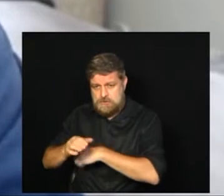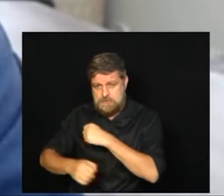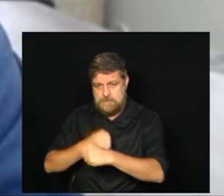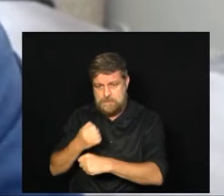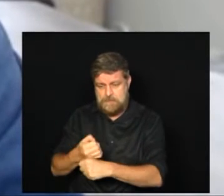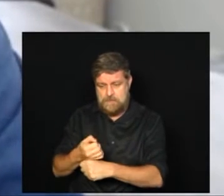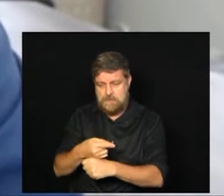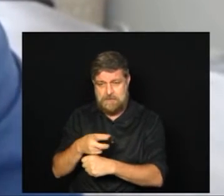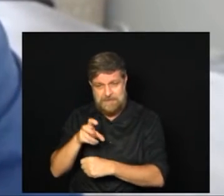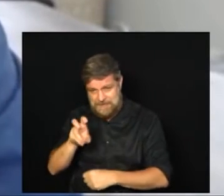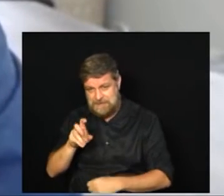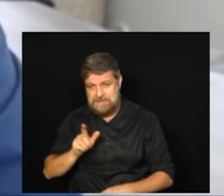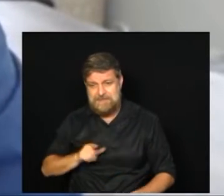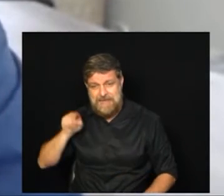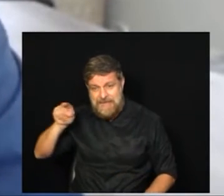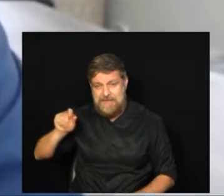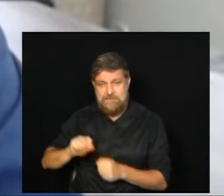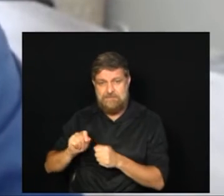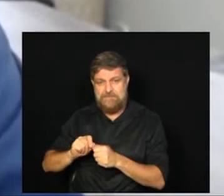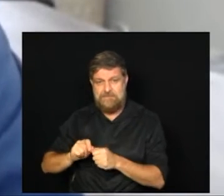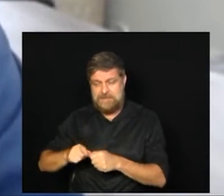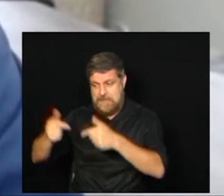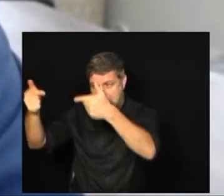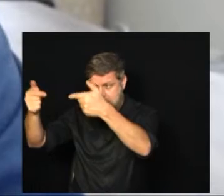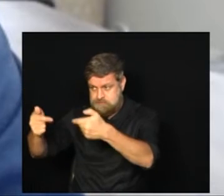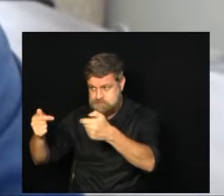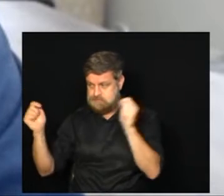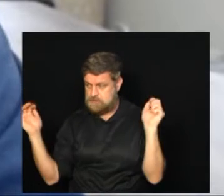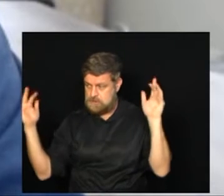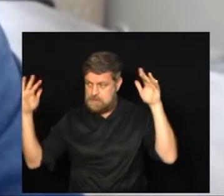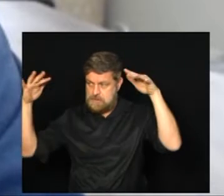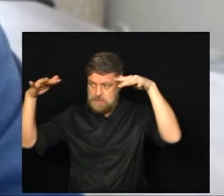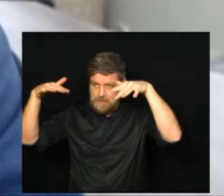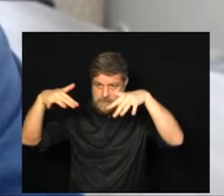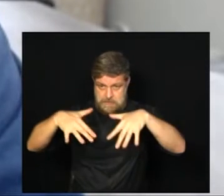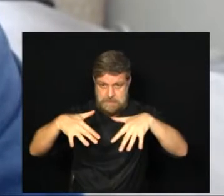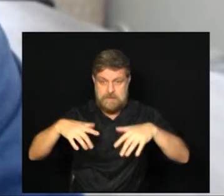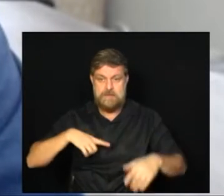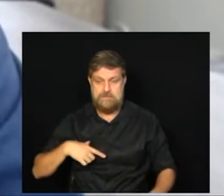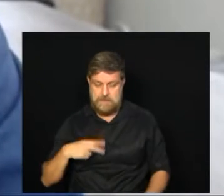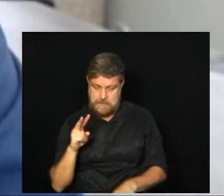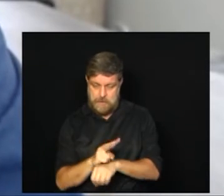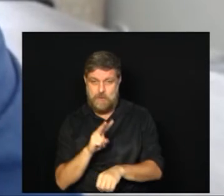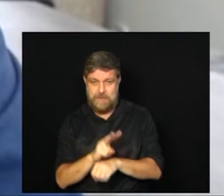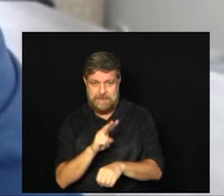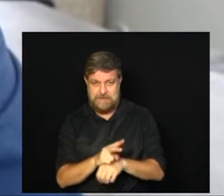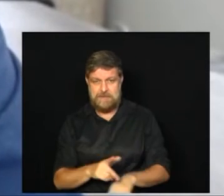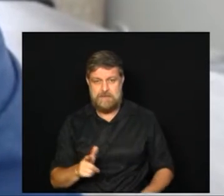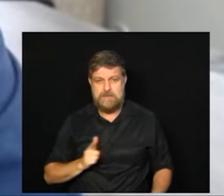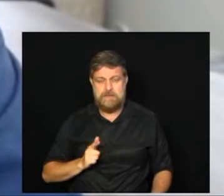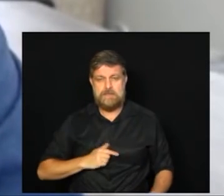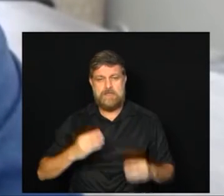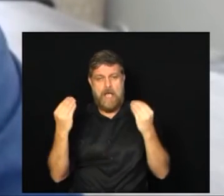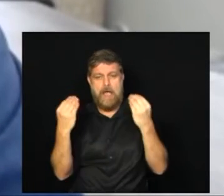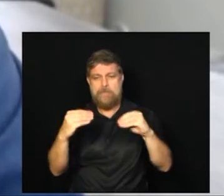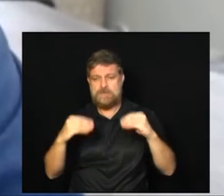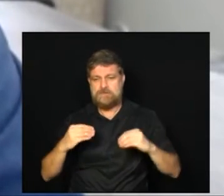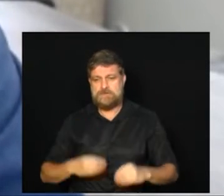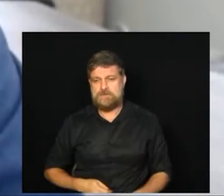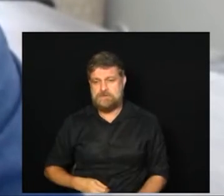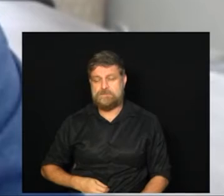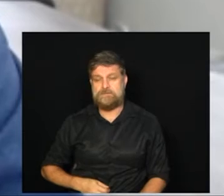você, procura um bom profissional para te ajudar a aplicar melhor esse dinheiro e doa a diferença. Olha aí como você pode